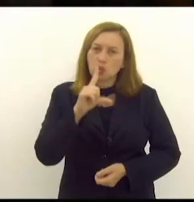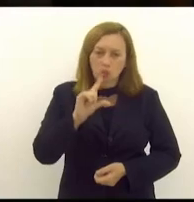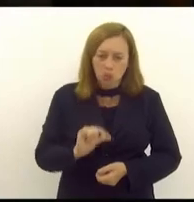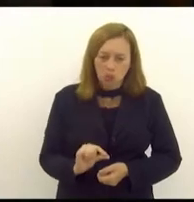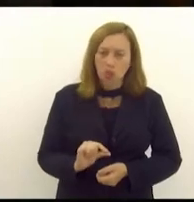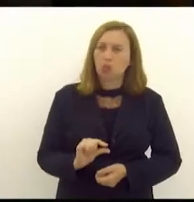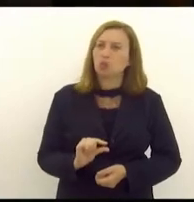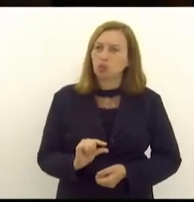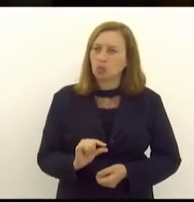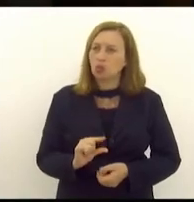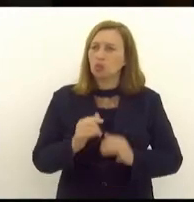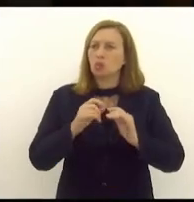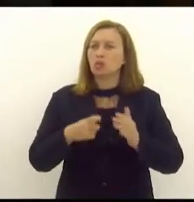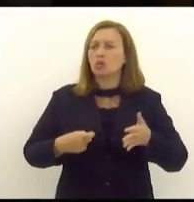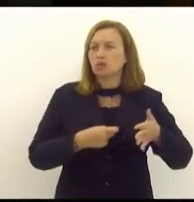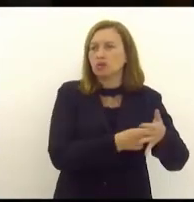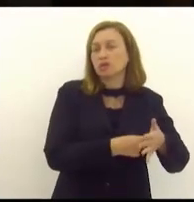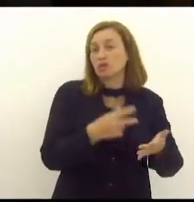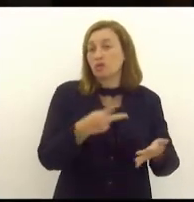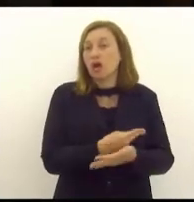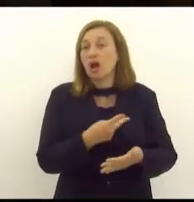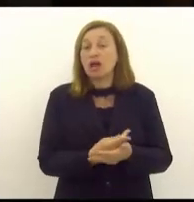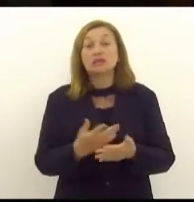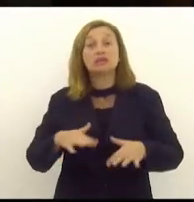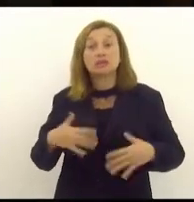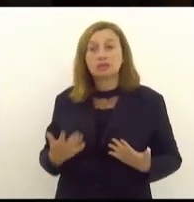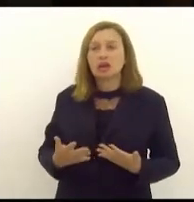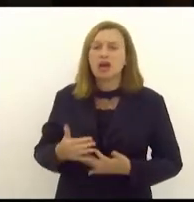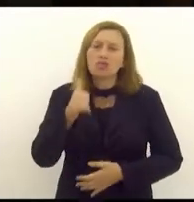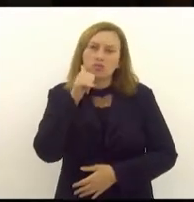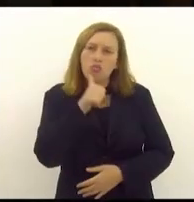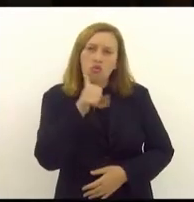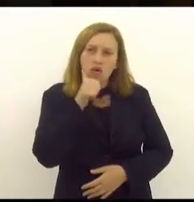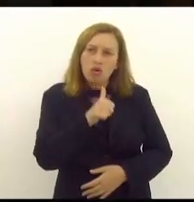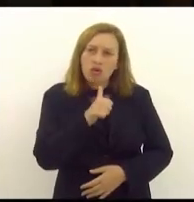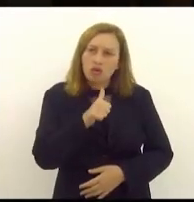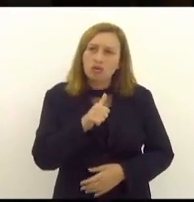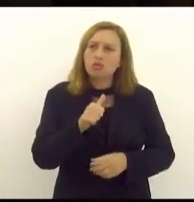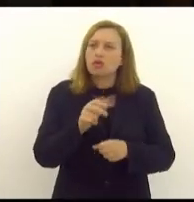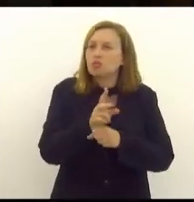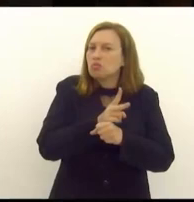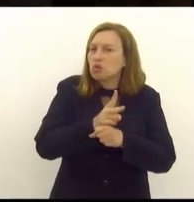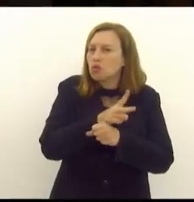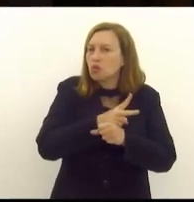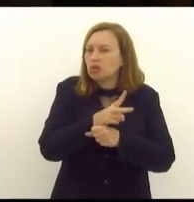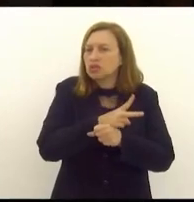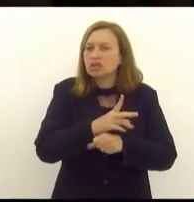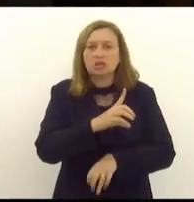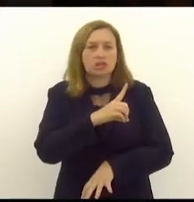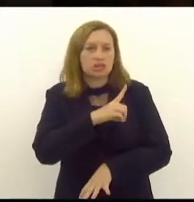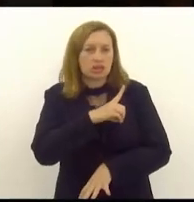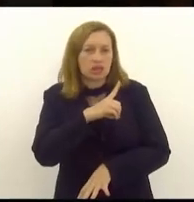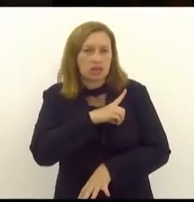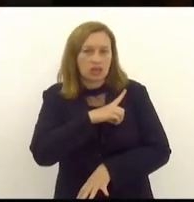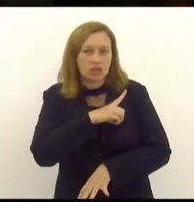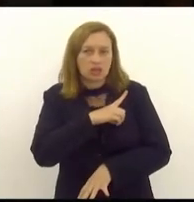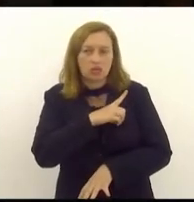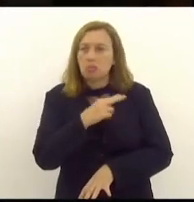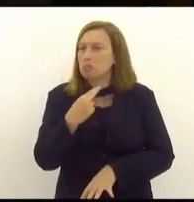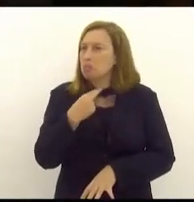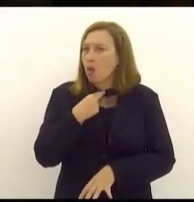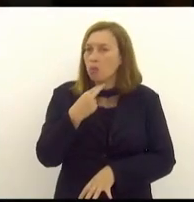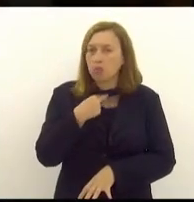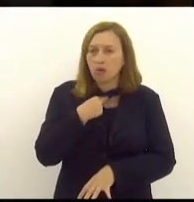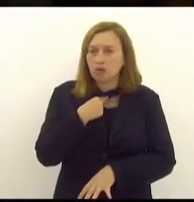que foi denunciação caluniose ou seja as mulheres que procuram as delegacias elas não podem